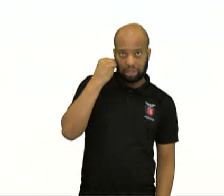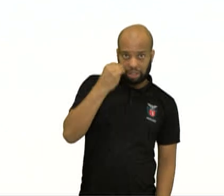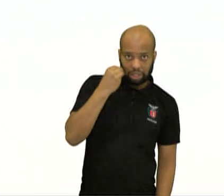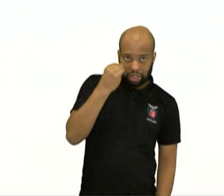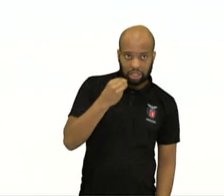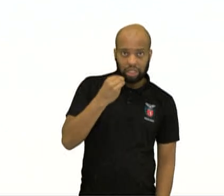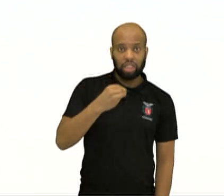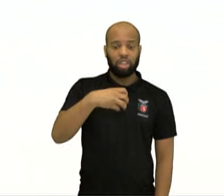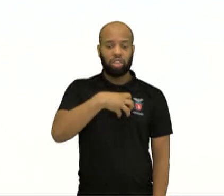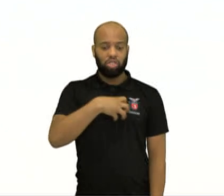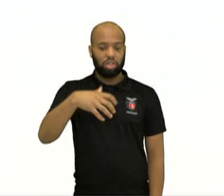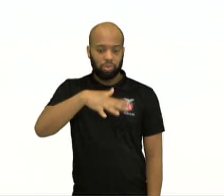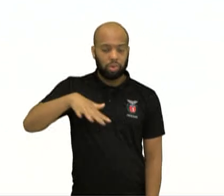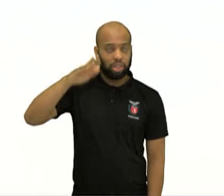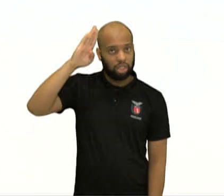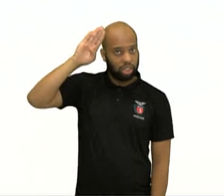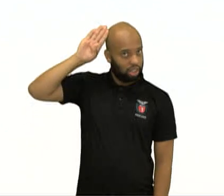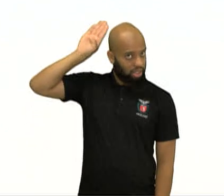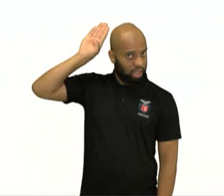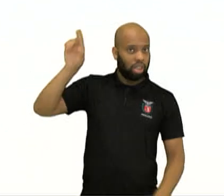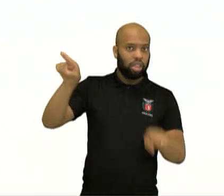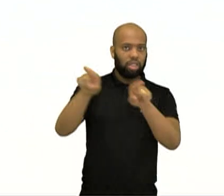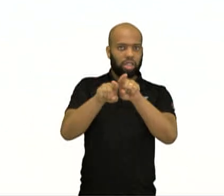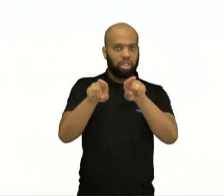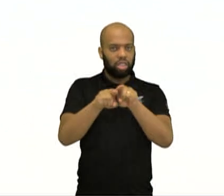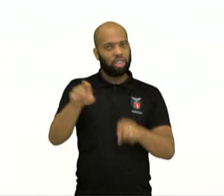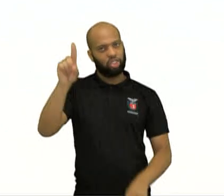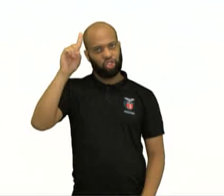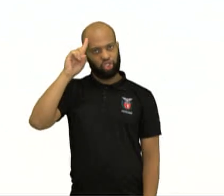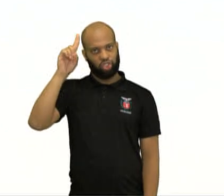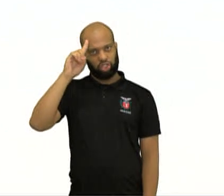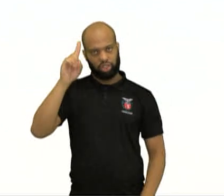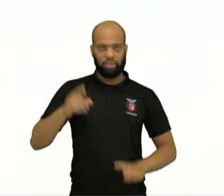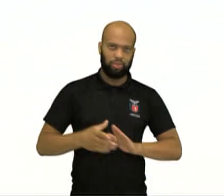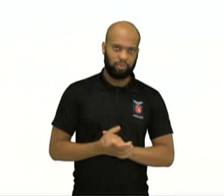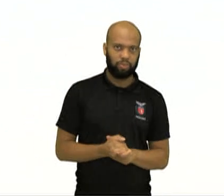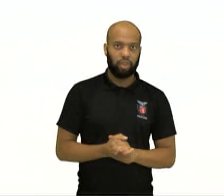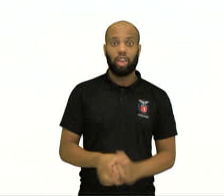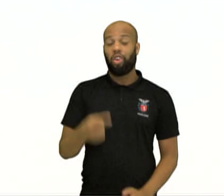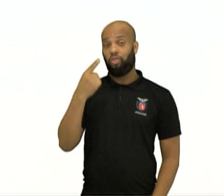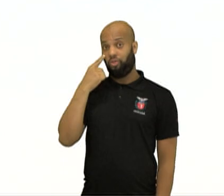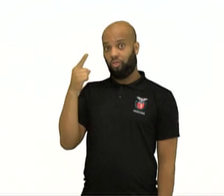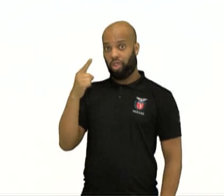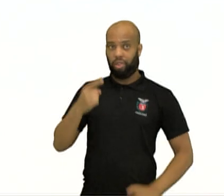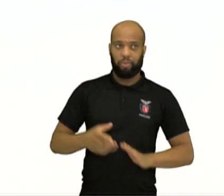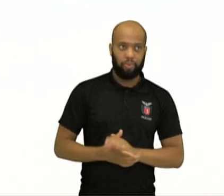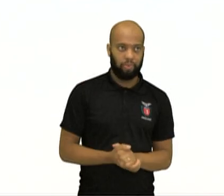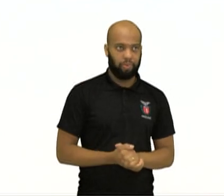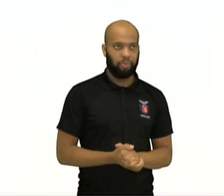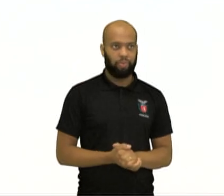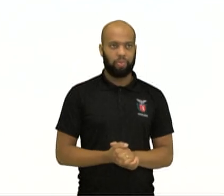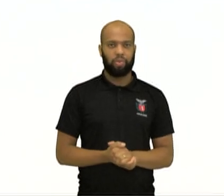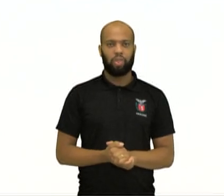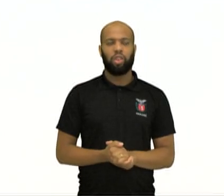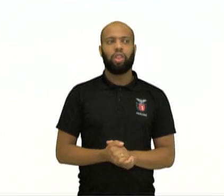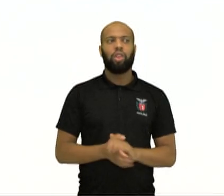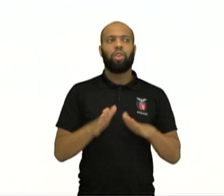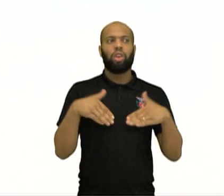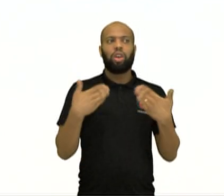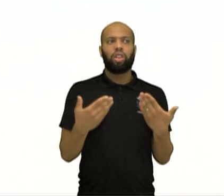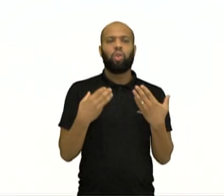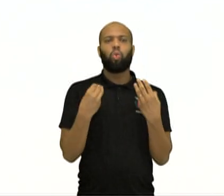ser no campo acadêmico ou até mesmo cotidiano. Então, vamos dar uma olhadinha aqui. Como é